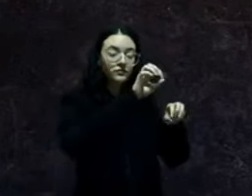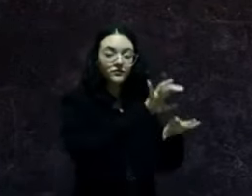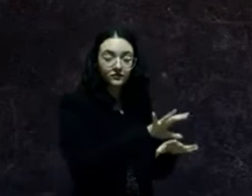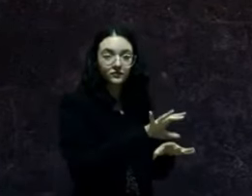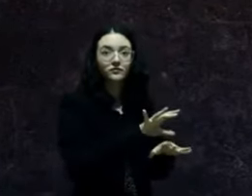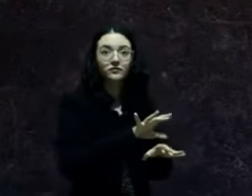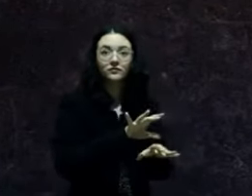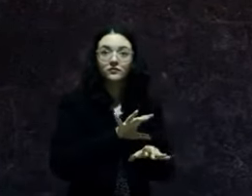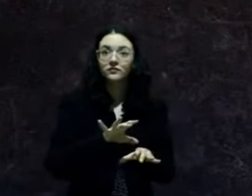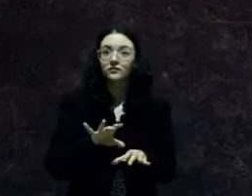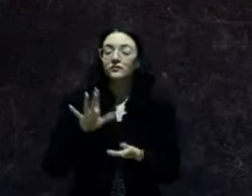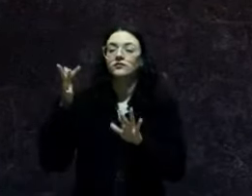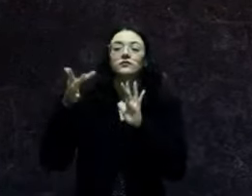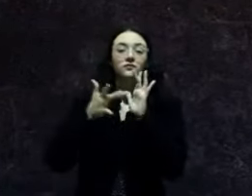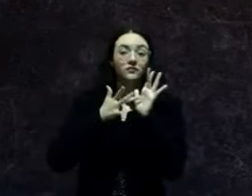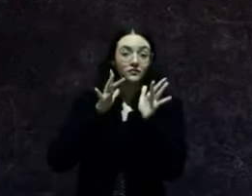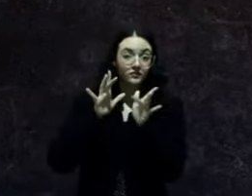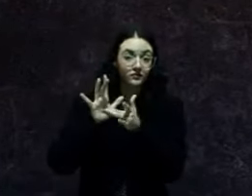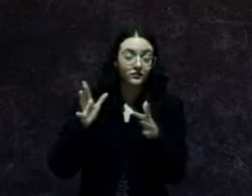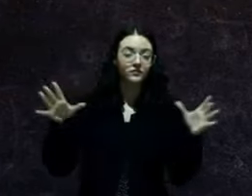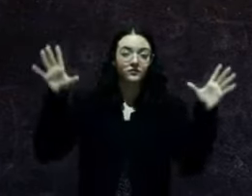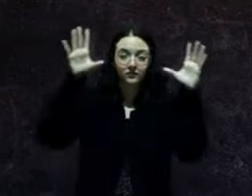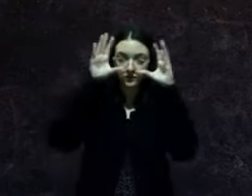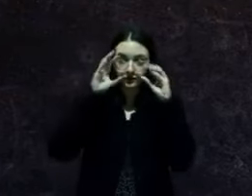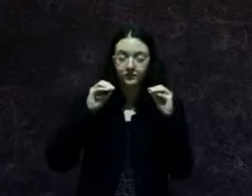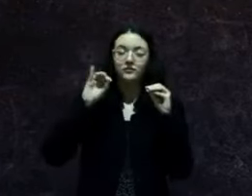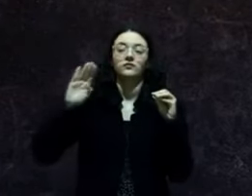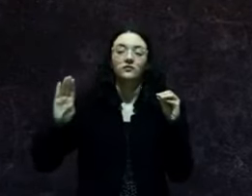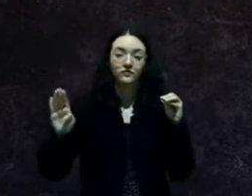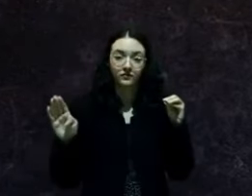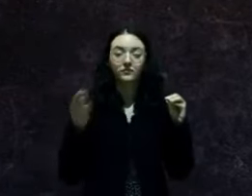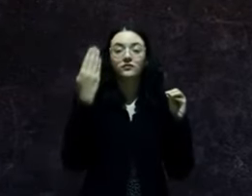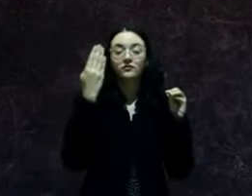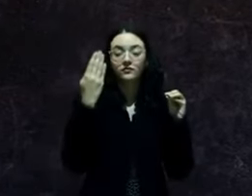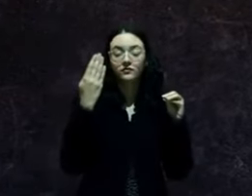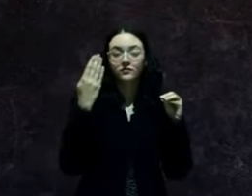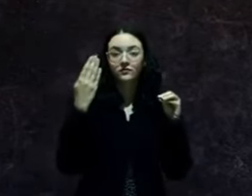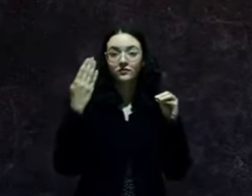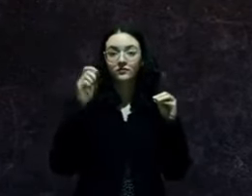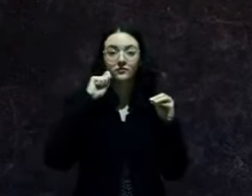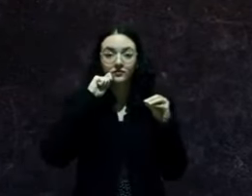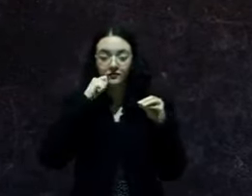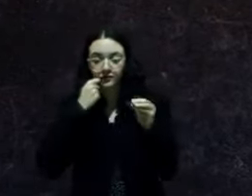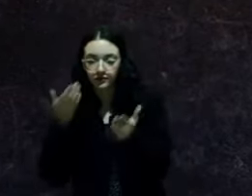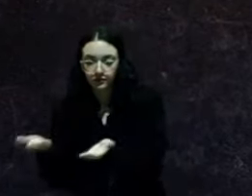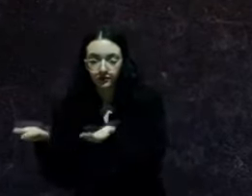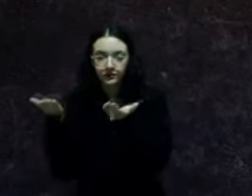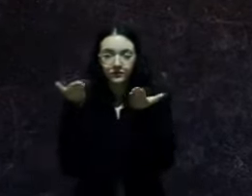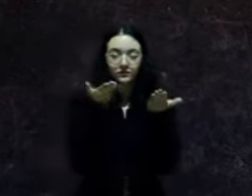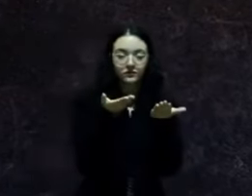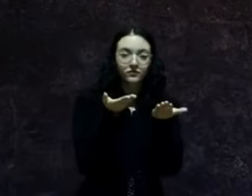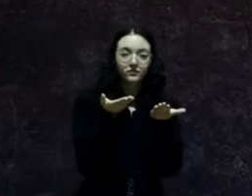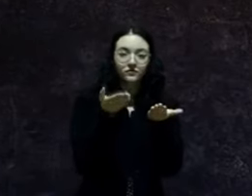que o Senhor Jesus, na noite em que foi traído, ele pegou um pão e, tendo dado graças,